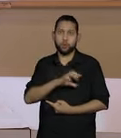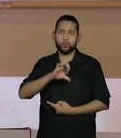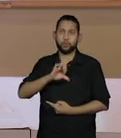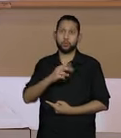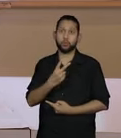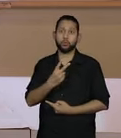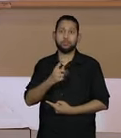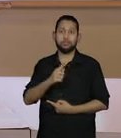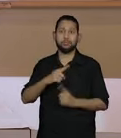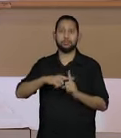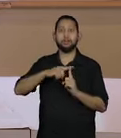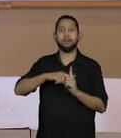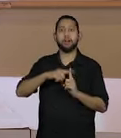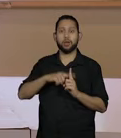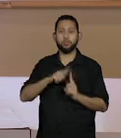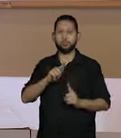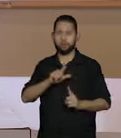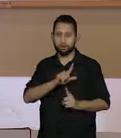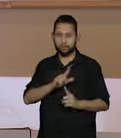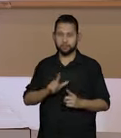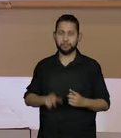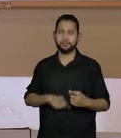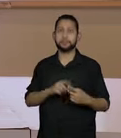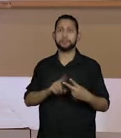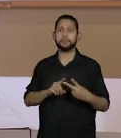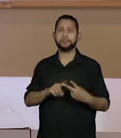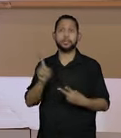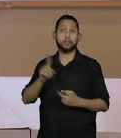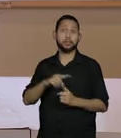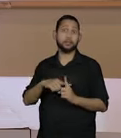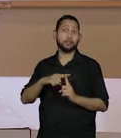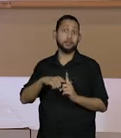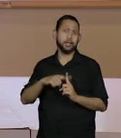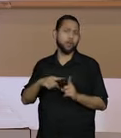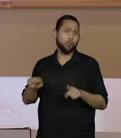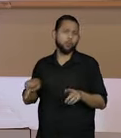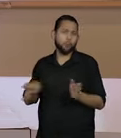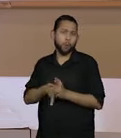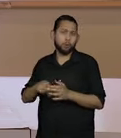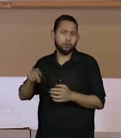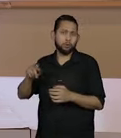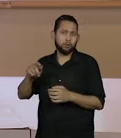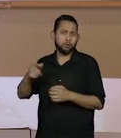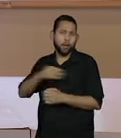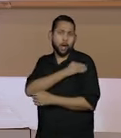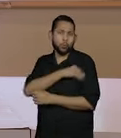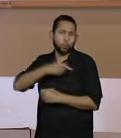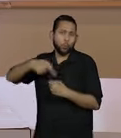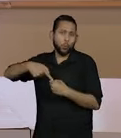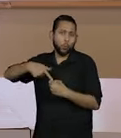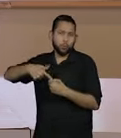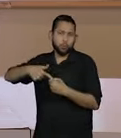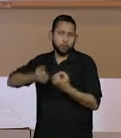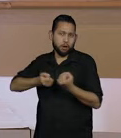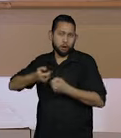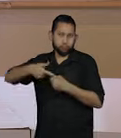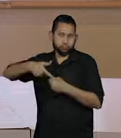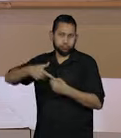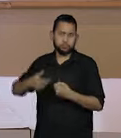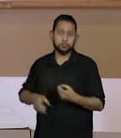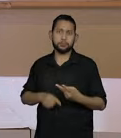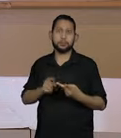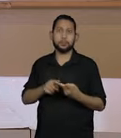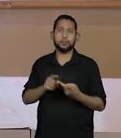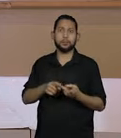graus, GL. No caso desse etanol, é o etanol de posto, que a gente usa no carro. Um prato de